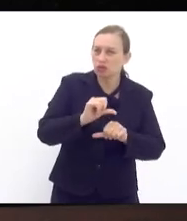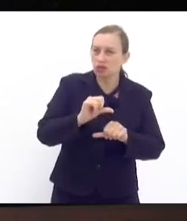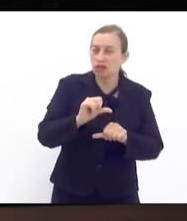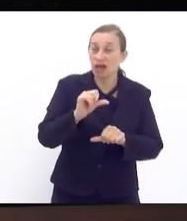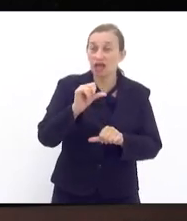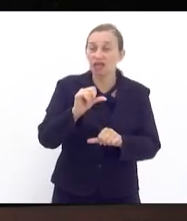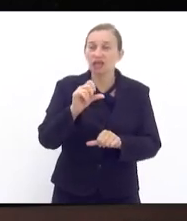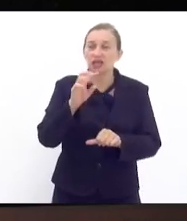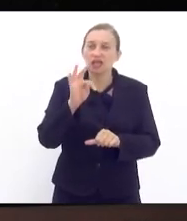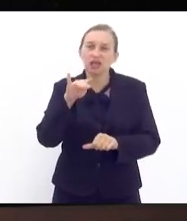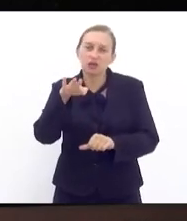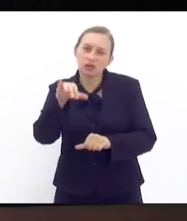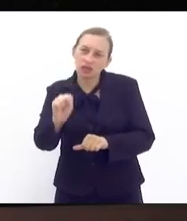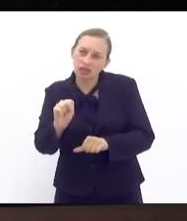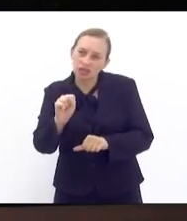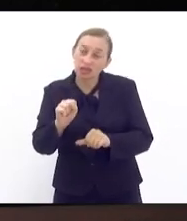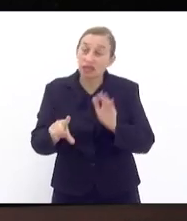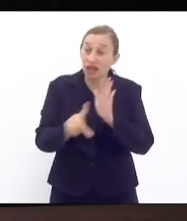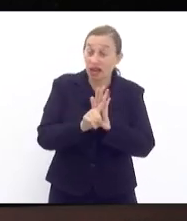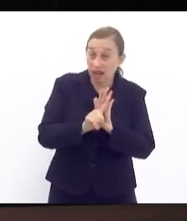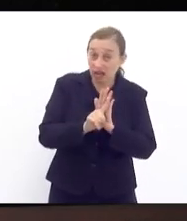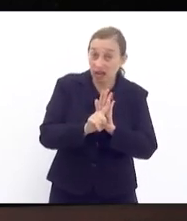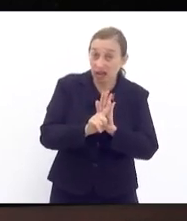alíquotas através da Lei Complementar